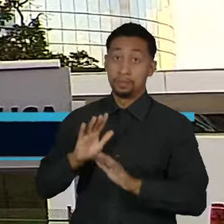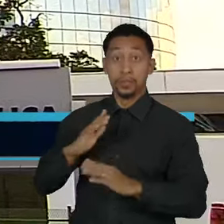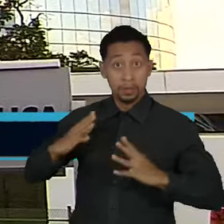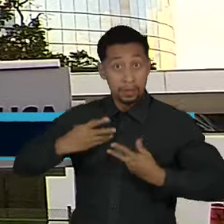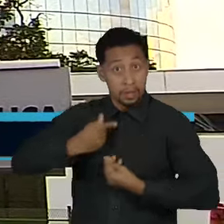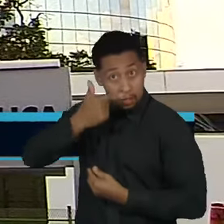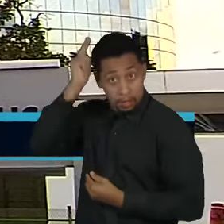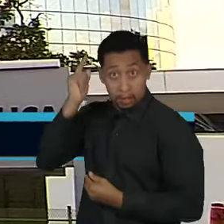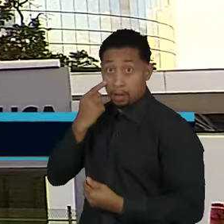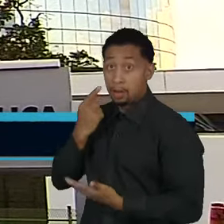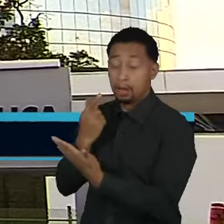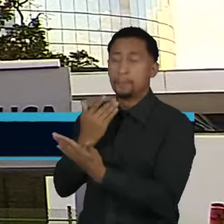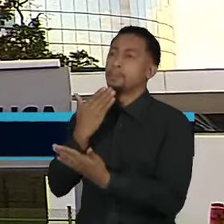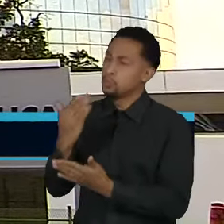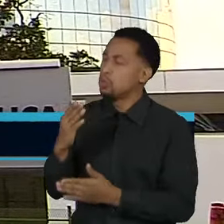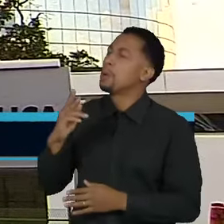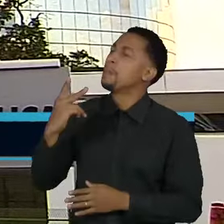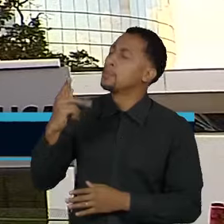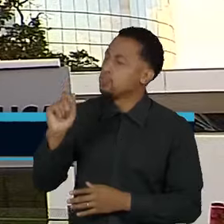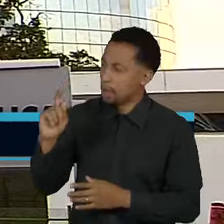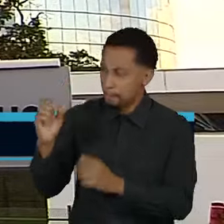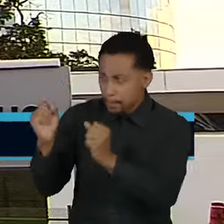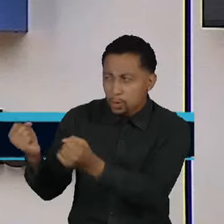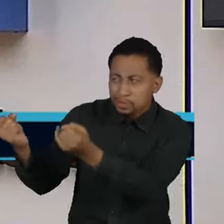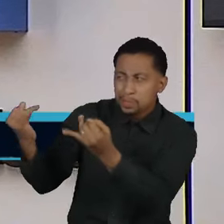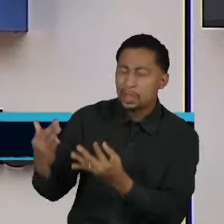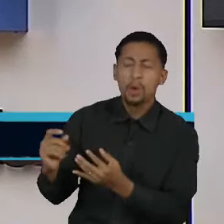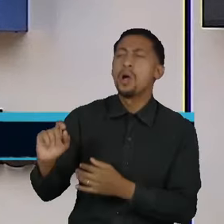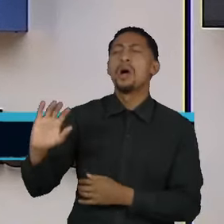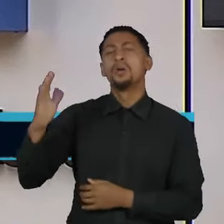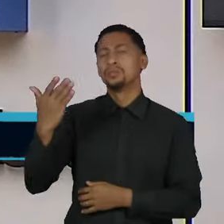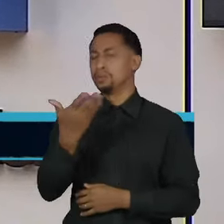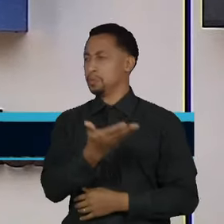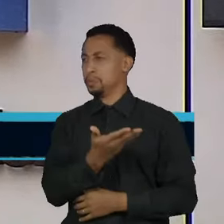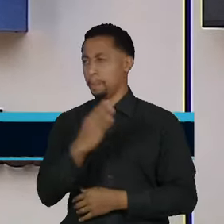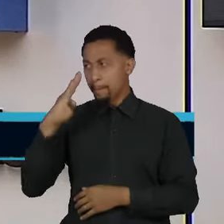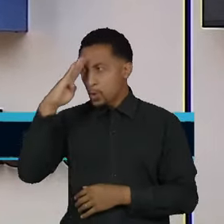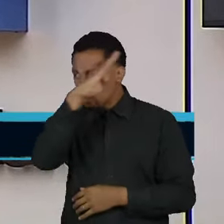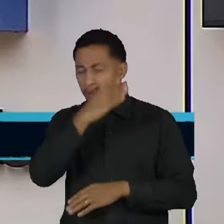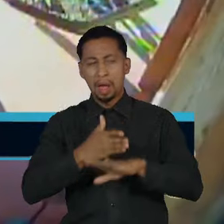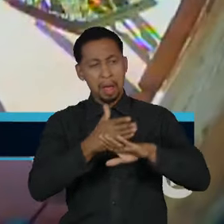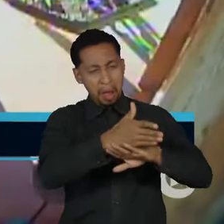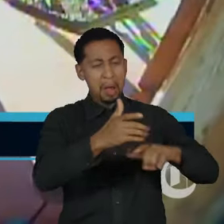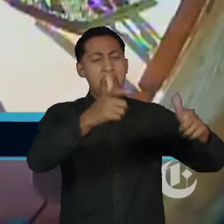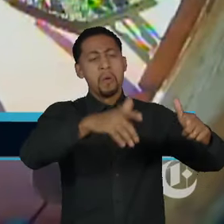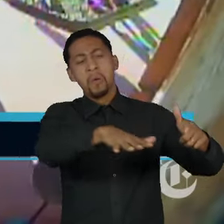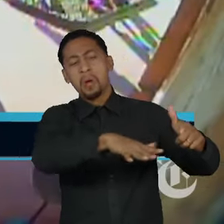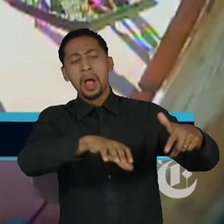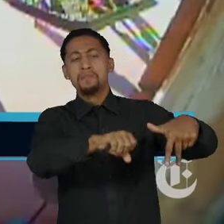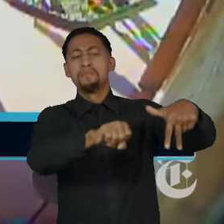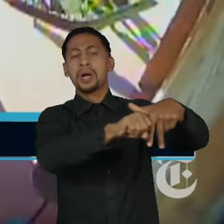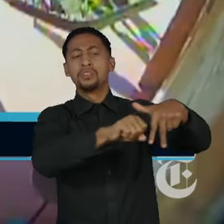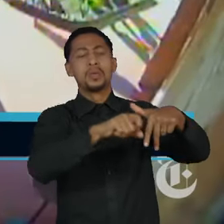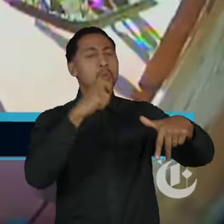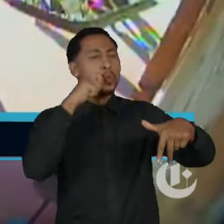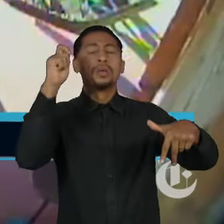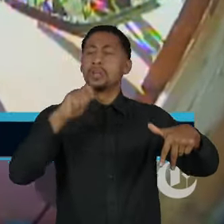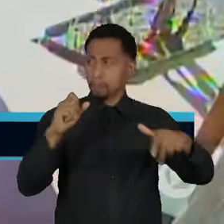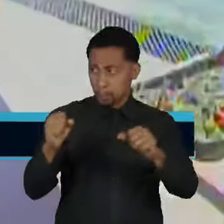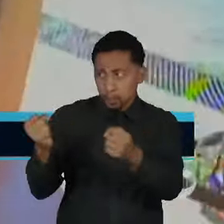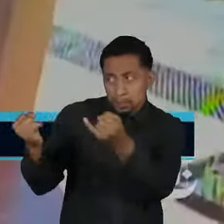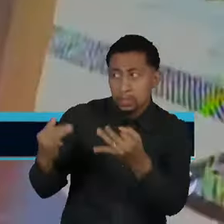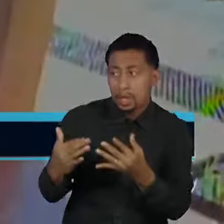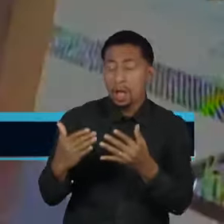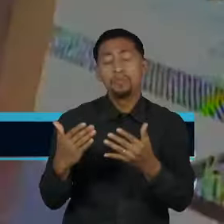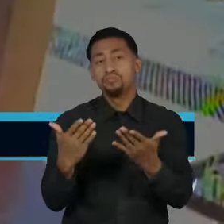da Procuradoria-Geral da República sobre as explicações dadas pela defesa de Bolsonaro em relação à visita. Em resposta enviada a Moraes nesta